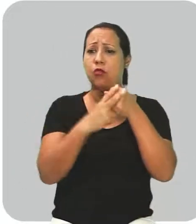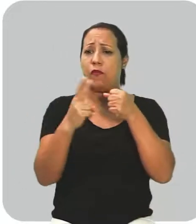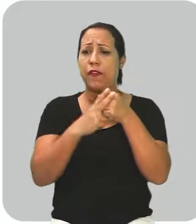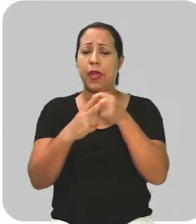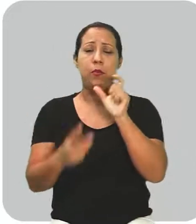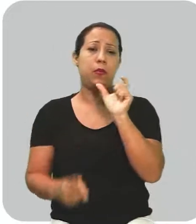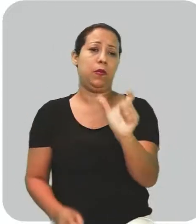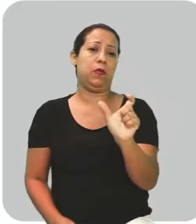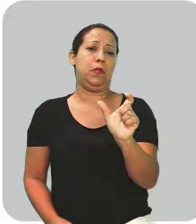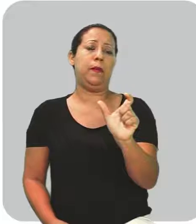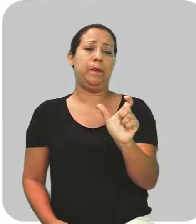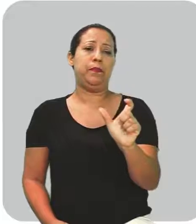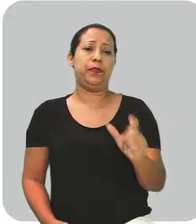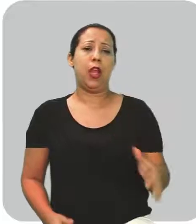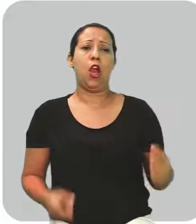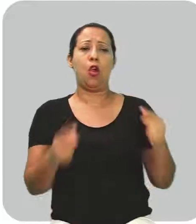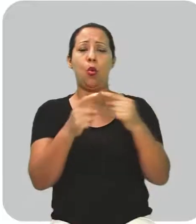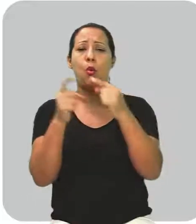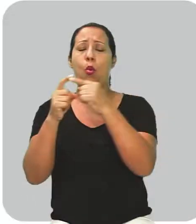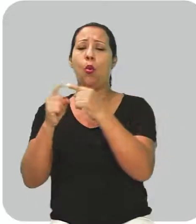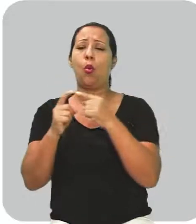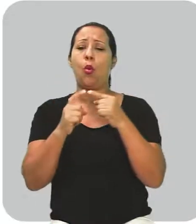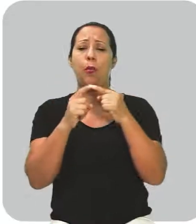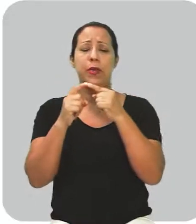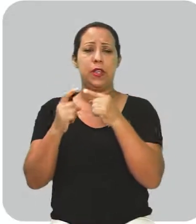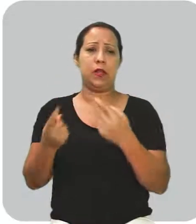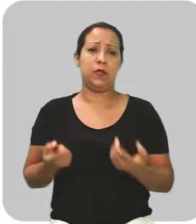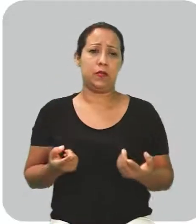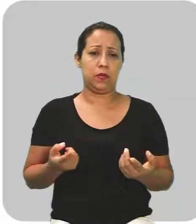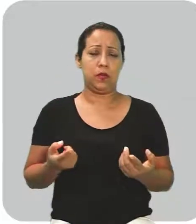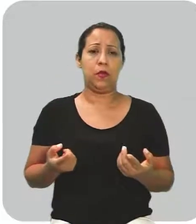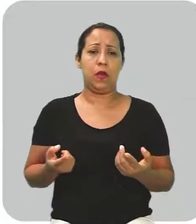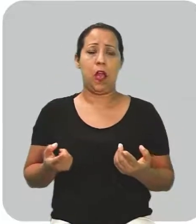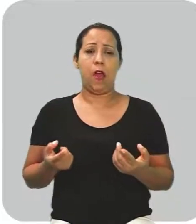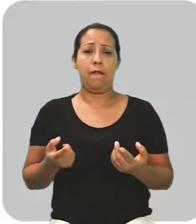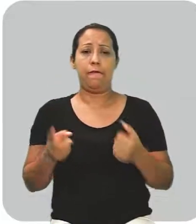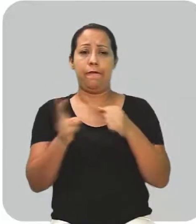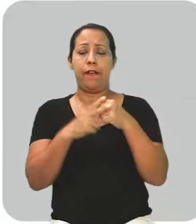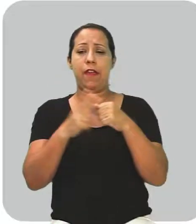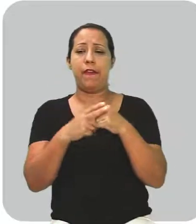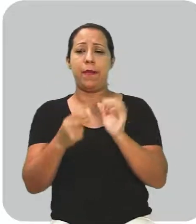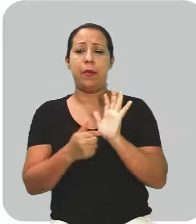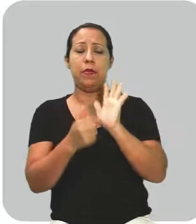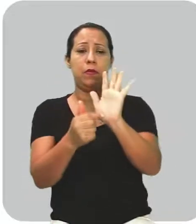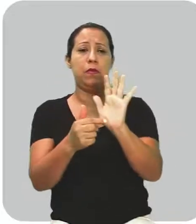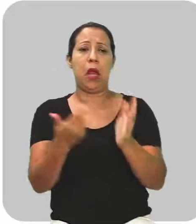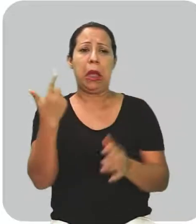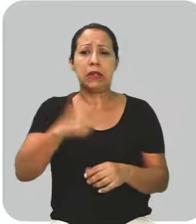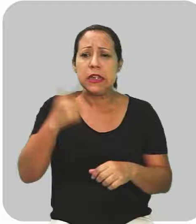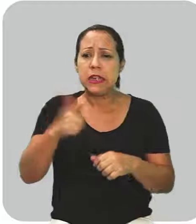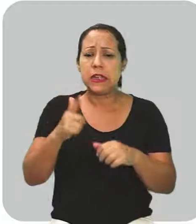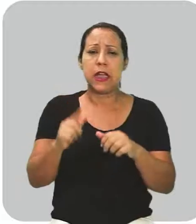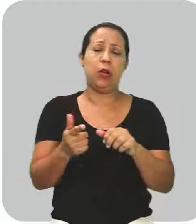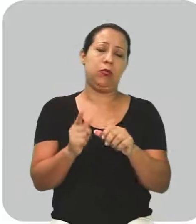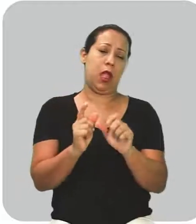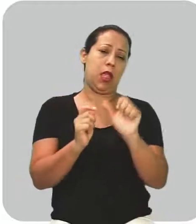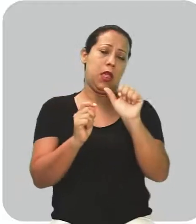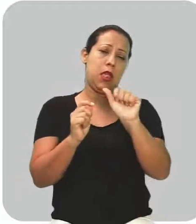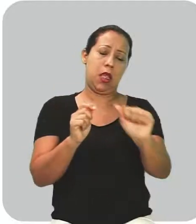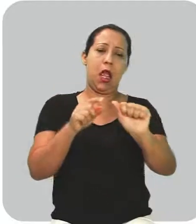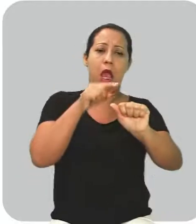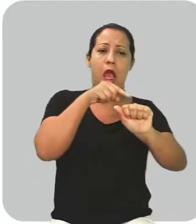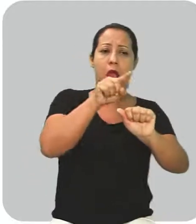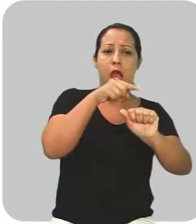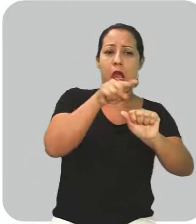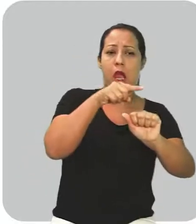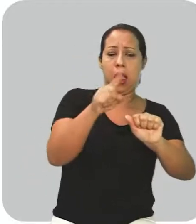aqui, ó. Combinar, condições a combinar. Aqui o nosso verbo, não temos a crase. Aprender a ler, verbo ler,